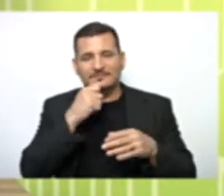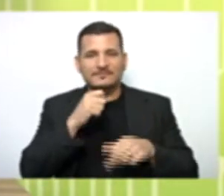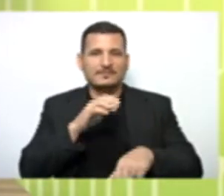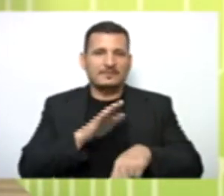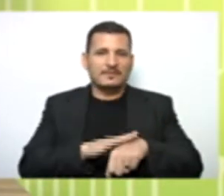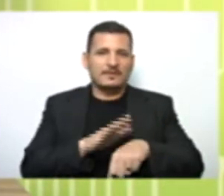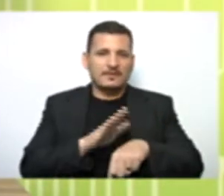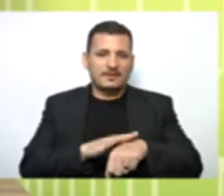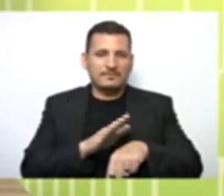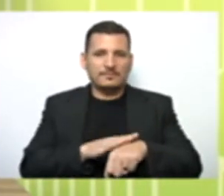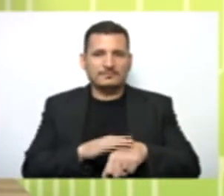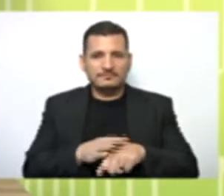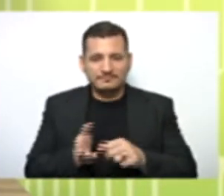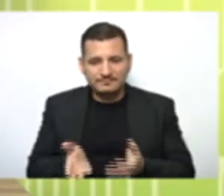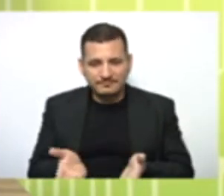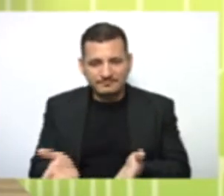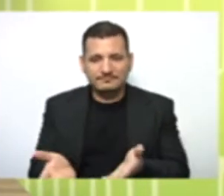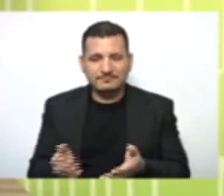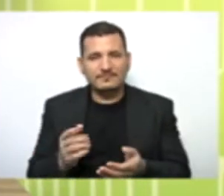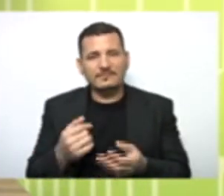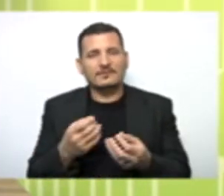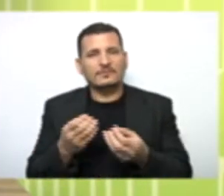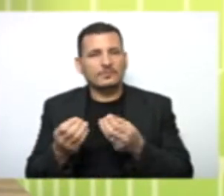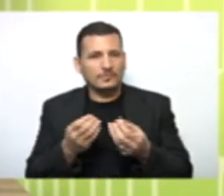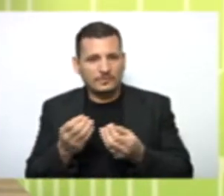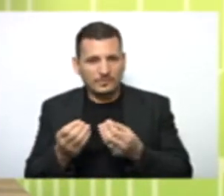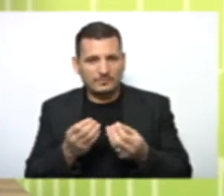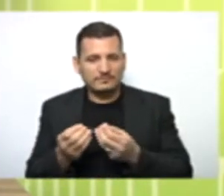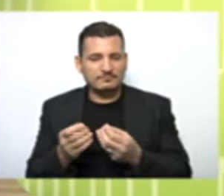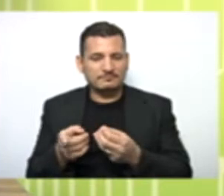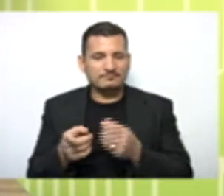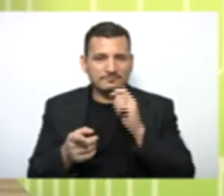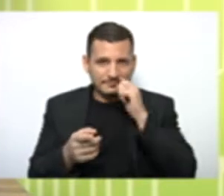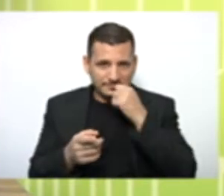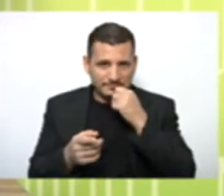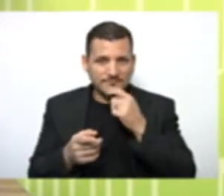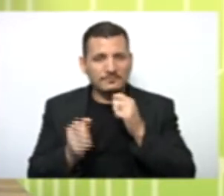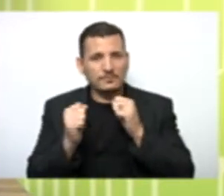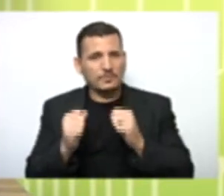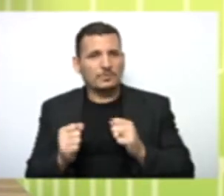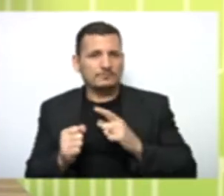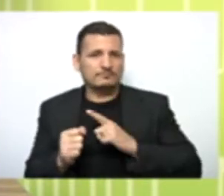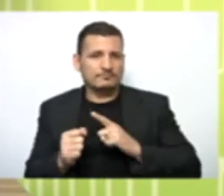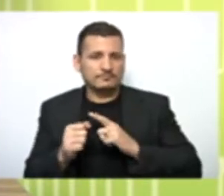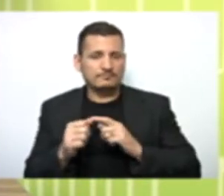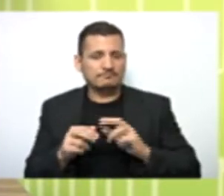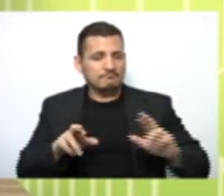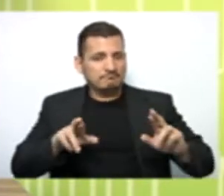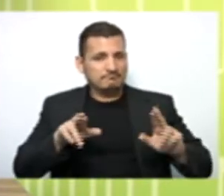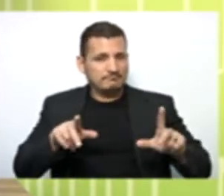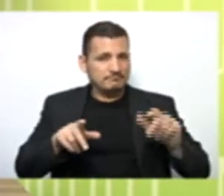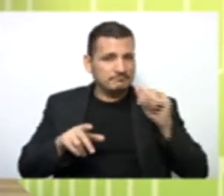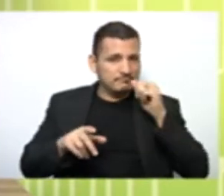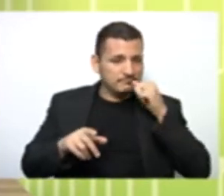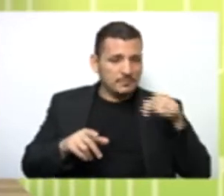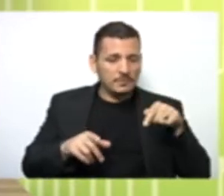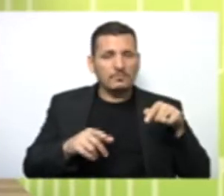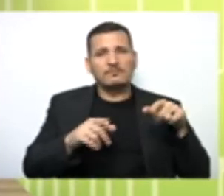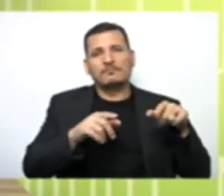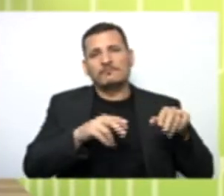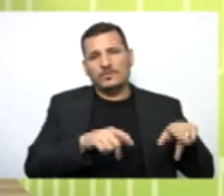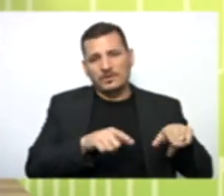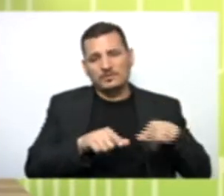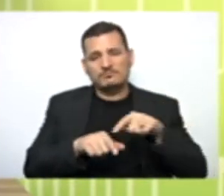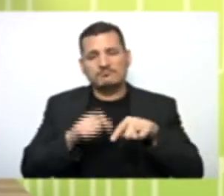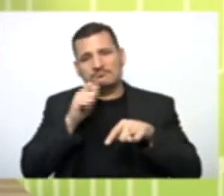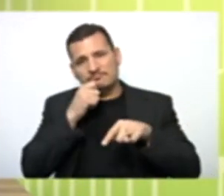nós deixarmos lá, ou seja, a forma que nós fazermos esse pão, a gente pode ter resultados diferentes. Pode ter um pão de uma